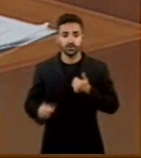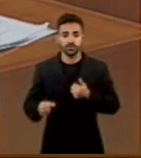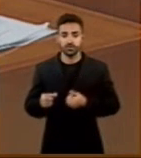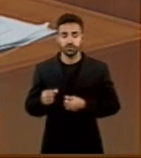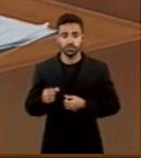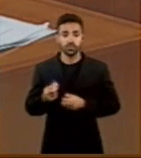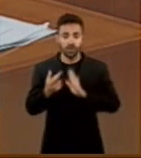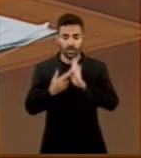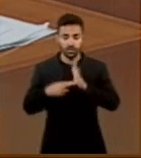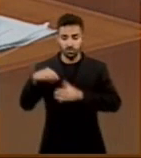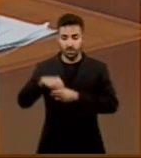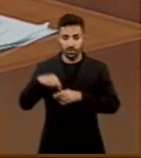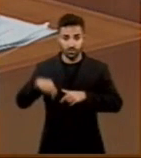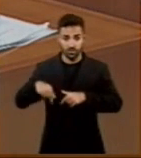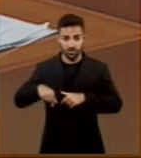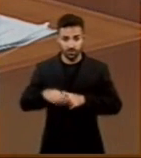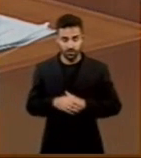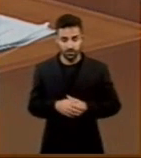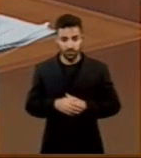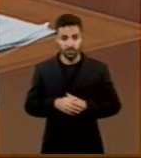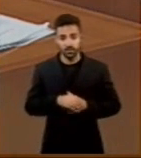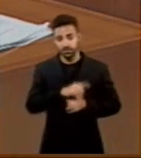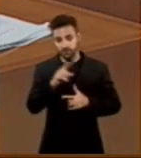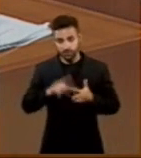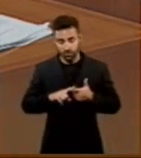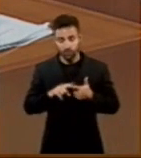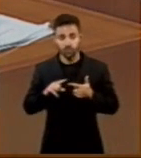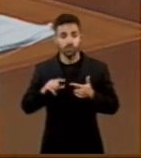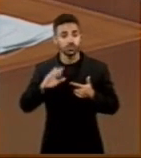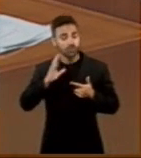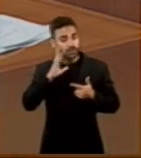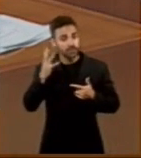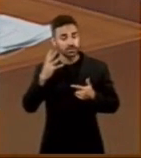regimento interno. Segundo, na jurisprudência tranquila.